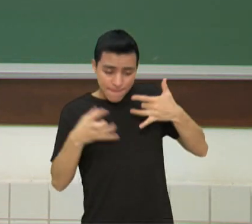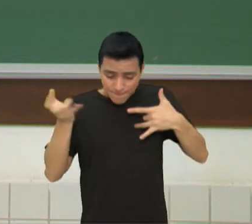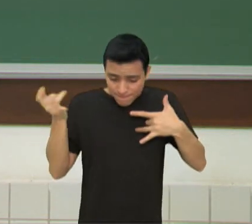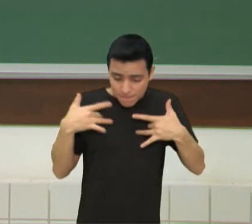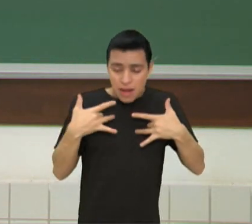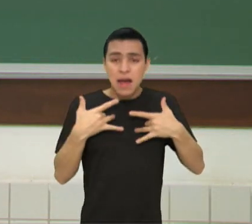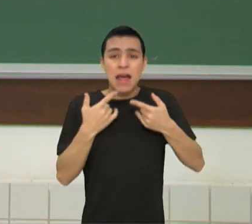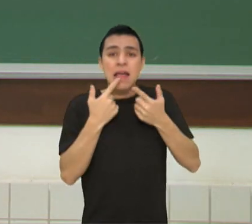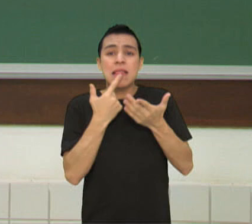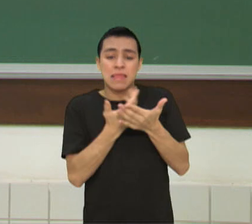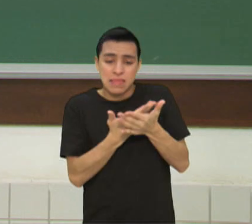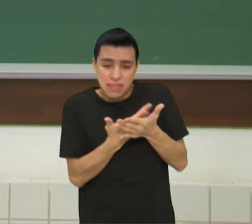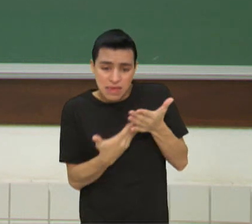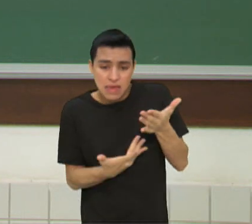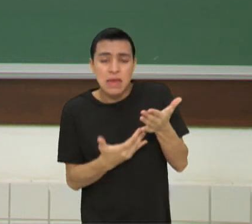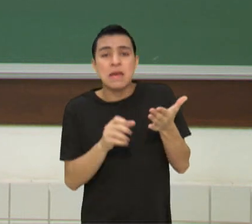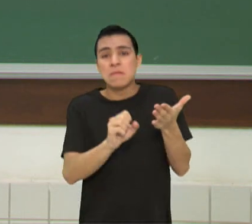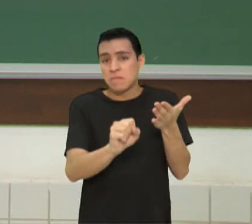outra,